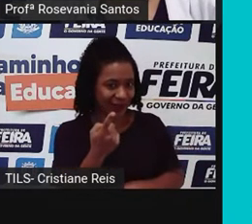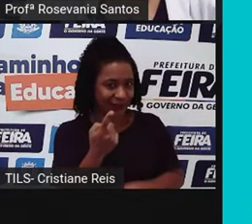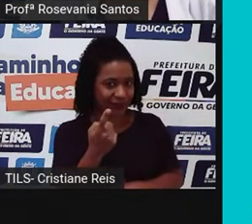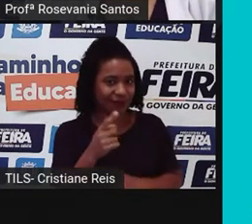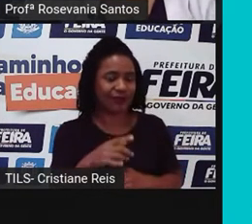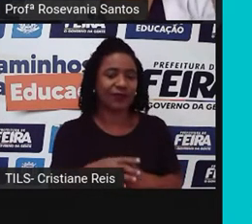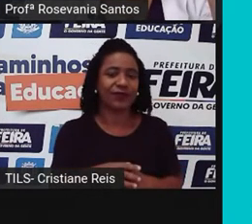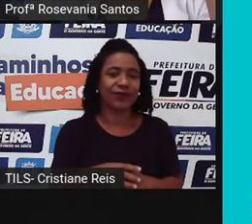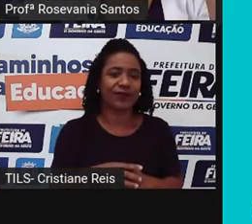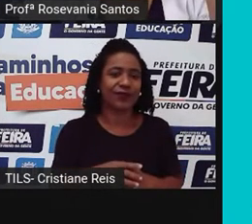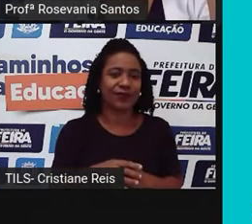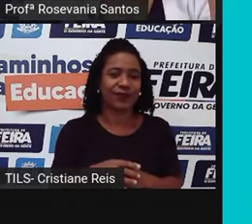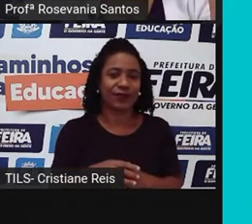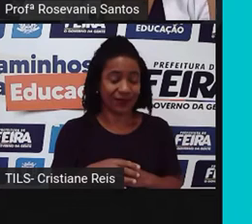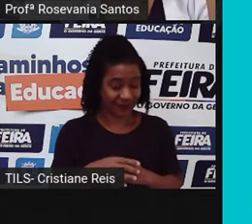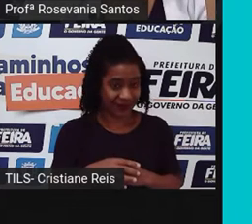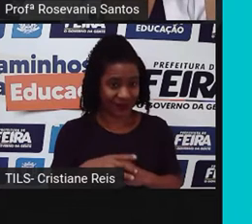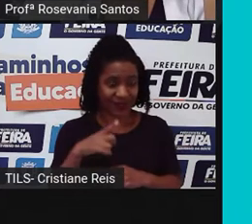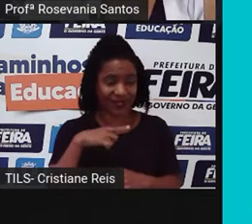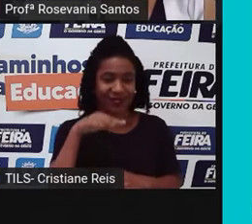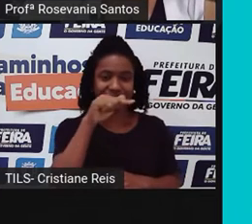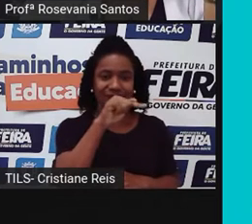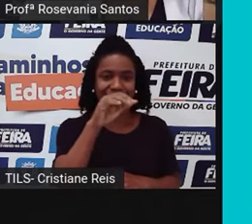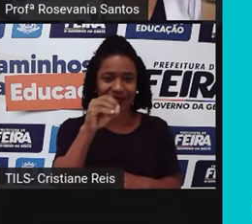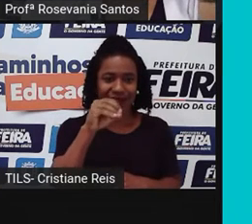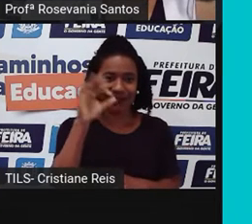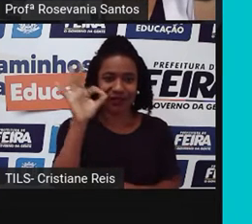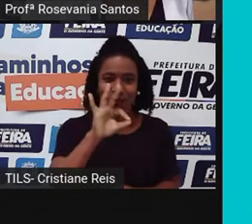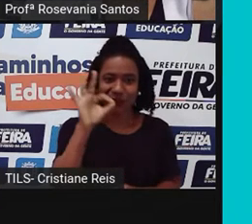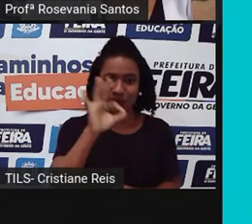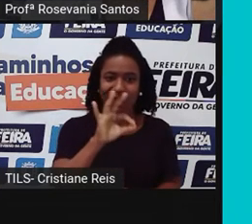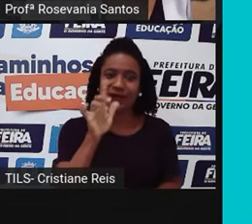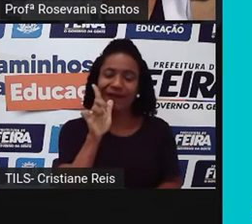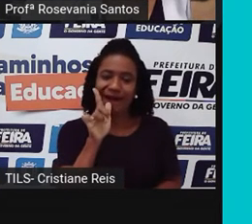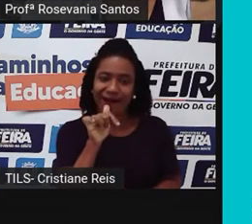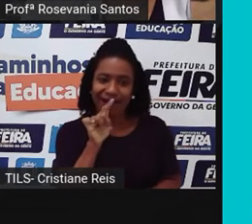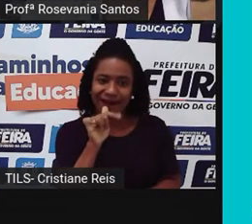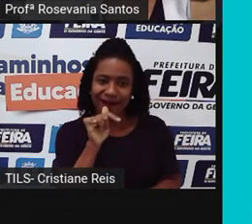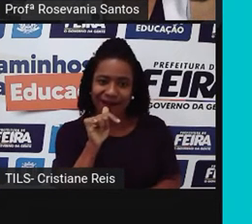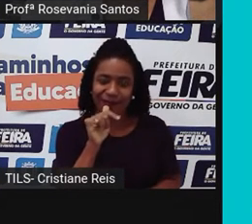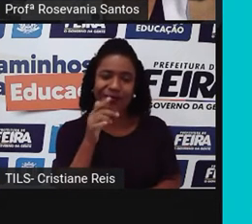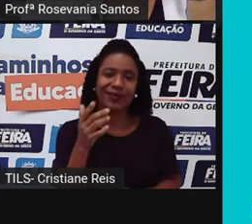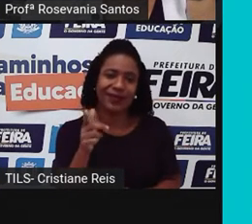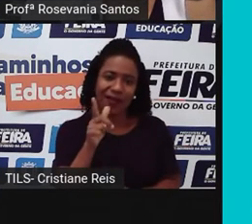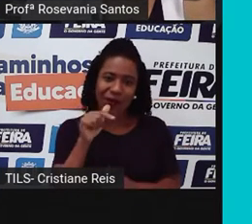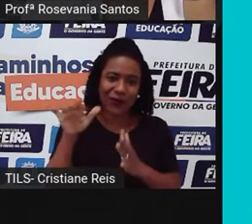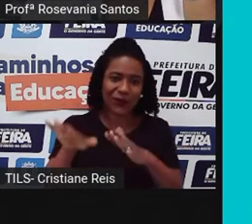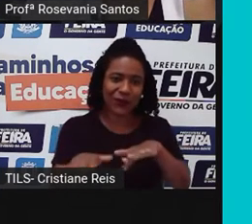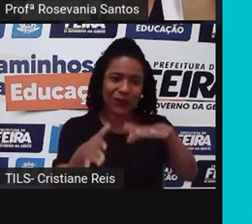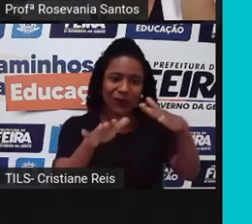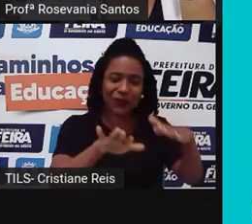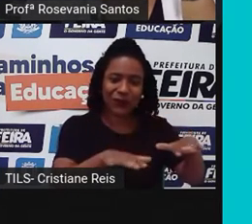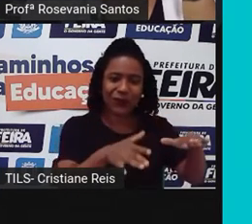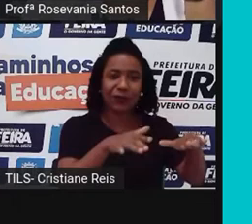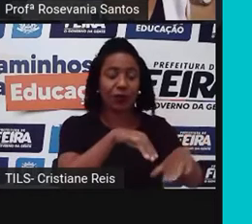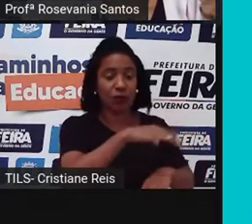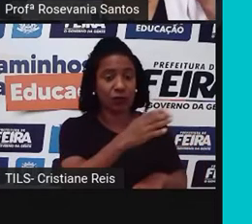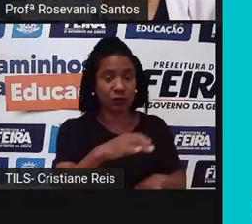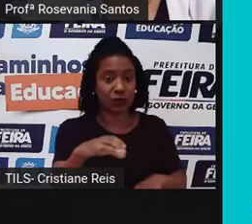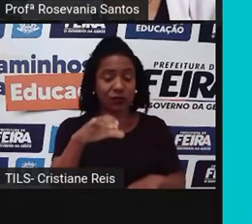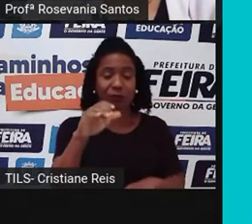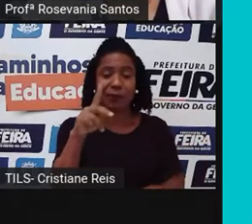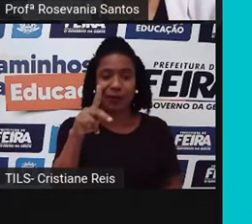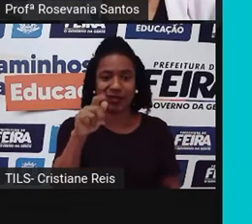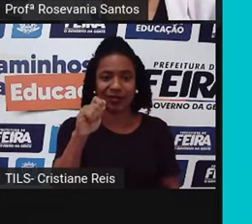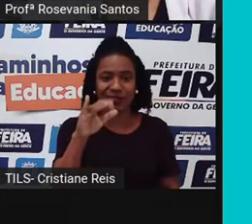gente tem esse 70% de água formando aí os oceanos, onde a gente tem o Oceano Pacífico, o Oceano